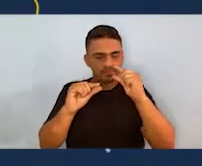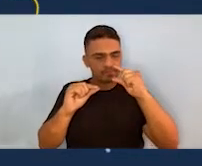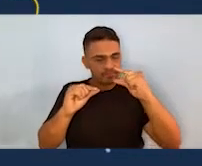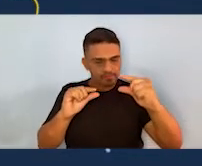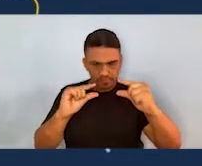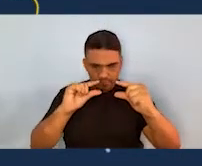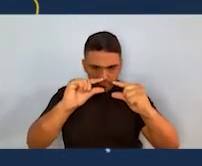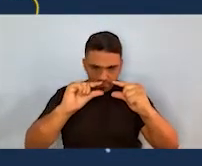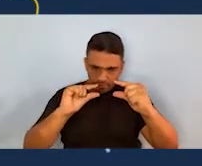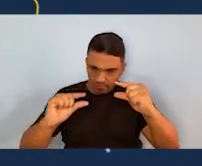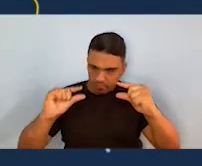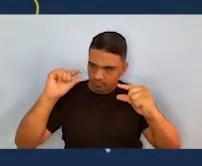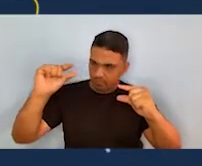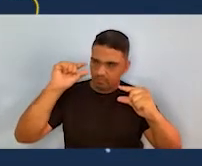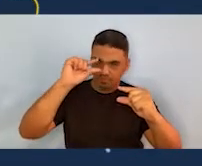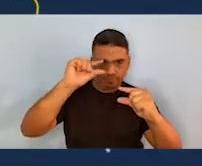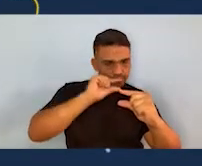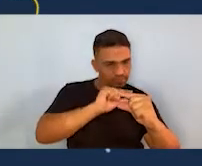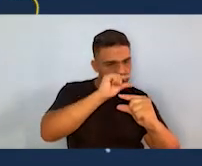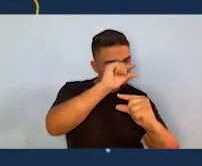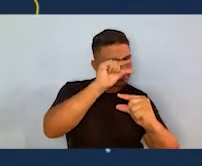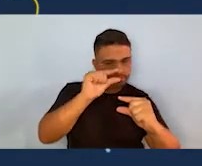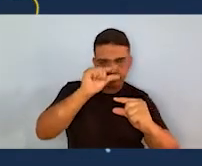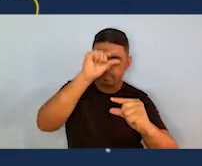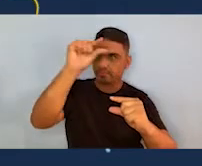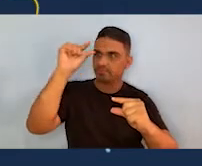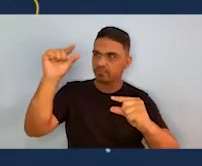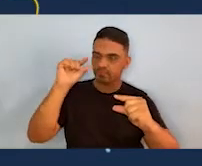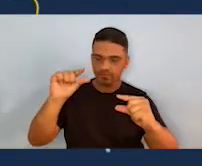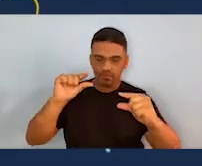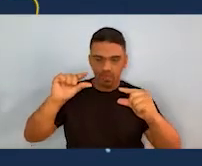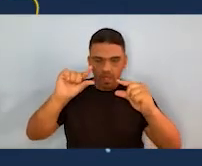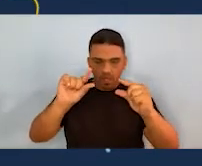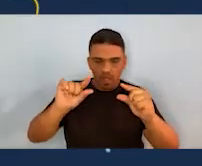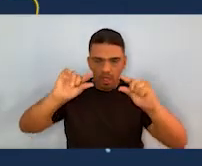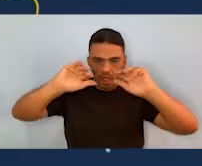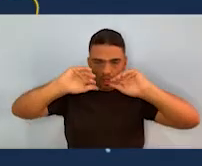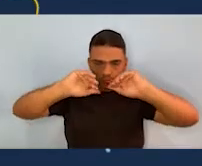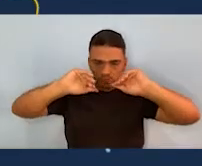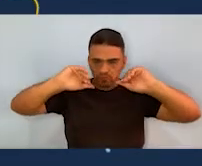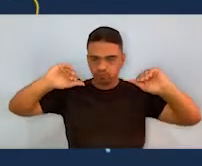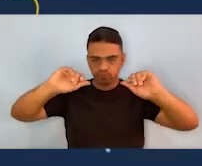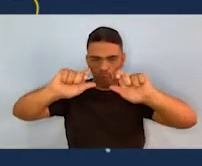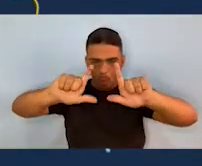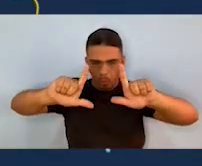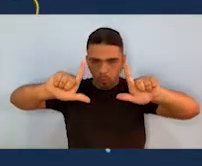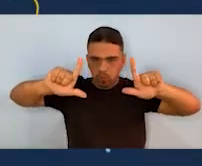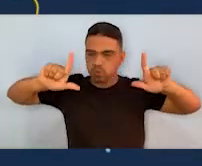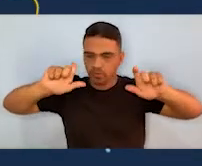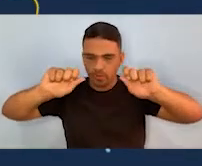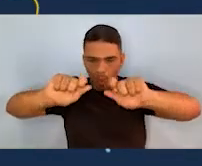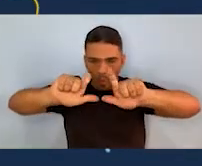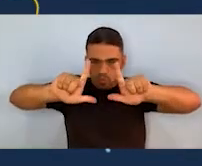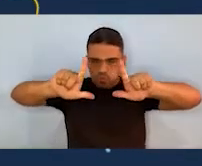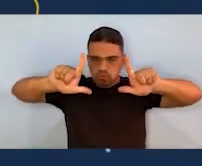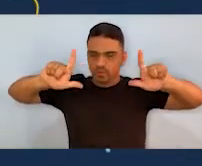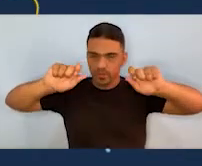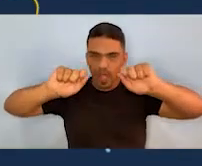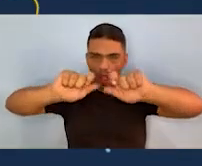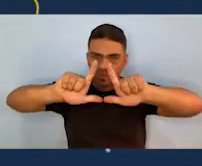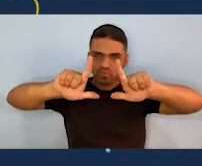menor, e a imagem digital, mesmo que você pegue uma foto, se você der zoom nela, uma hora você vai chegar, ela vai estar quadriculadinha lá, vai ser os